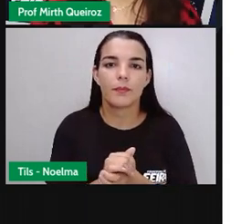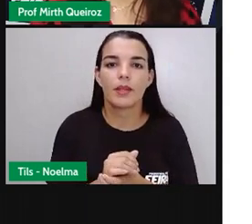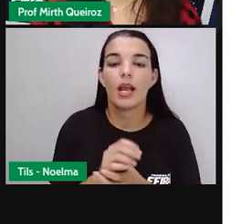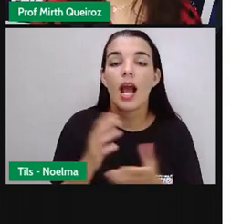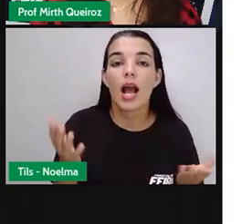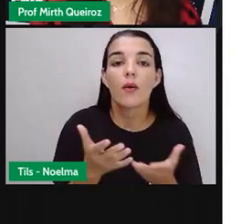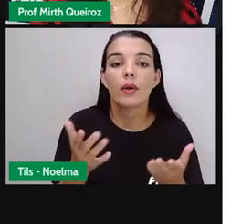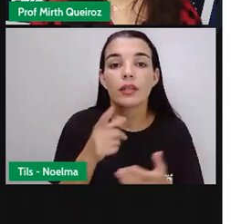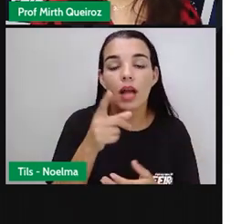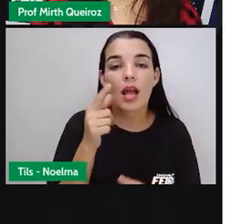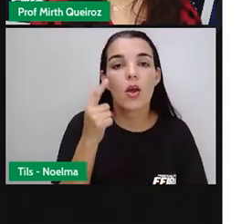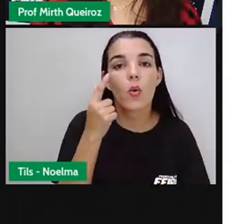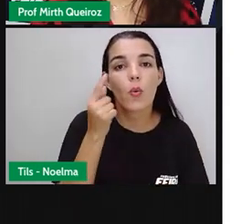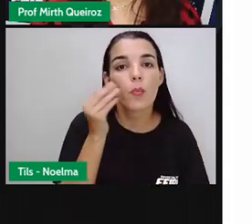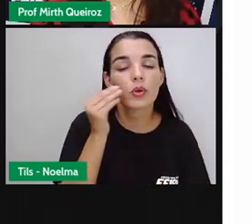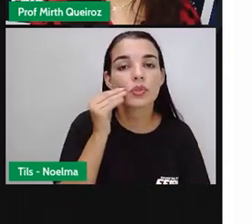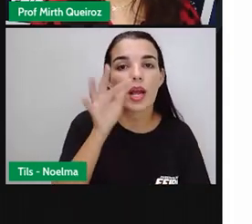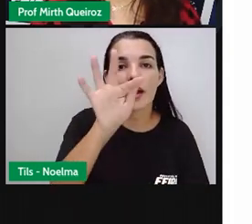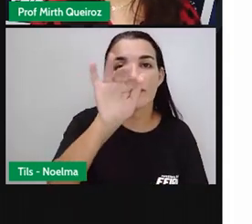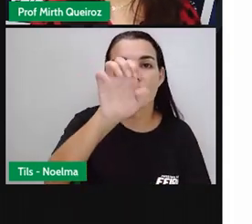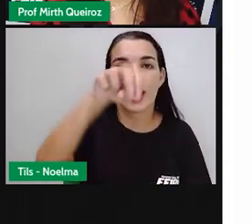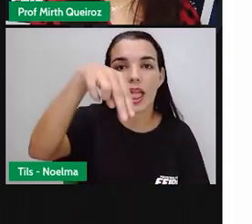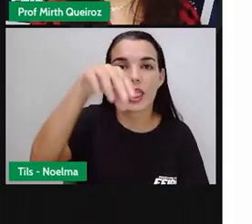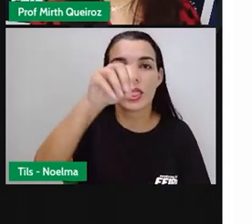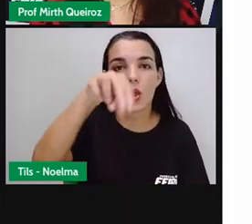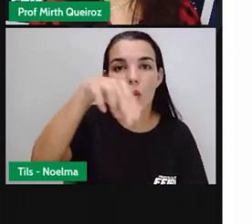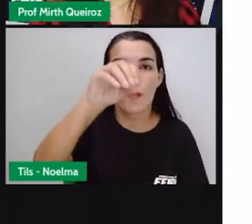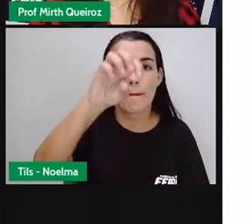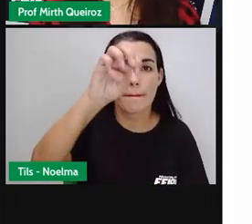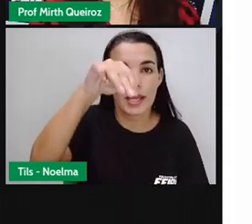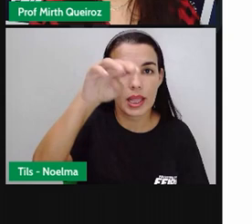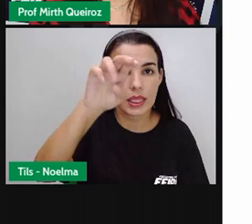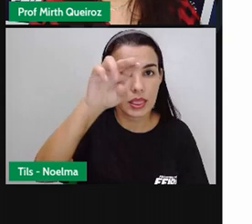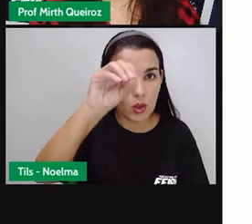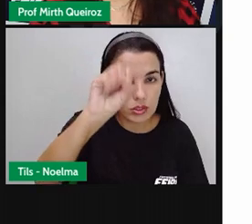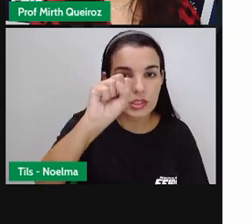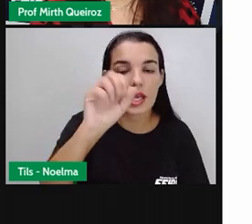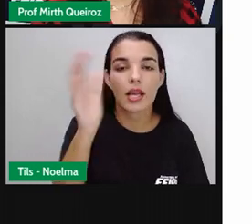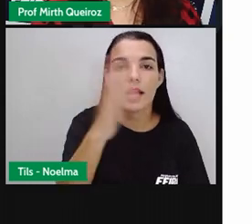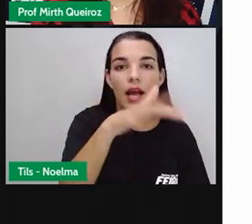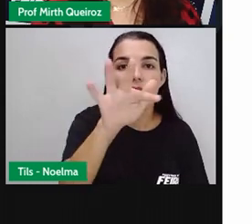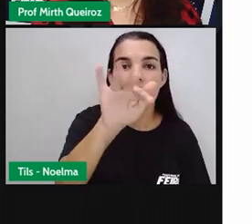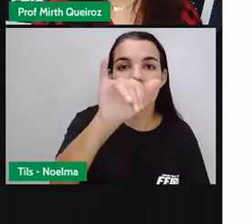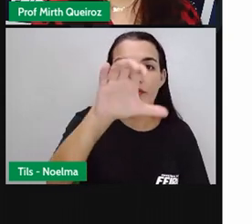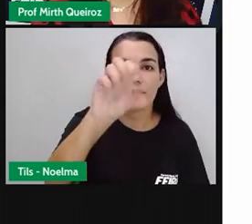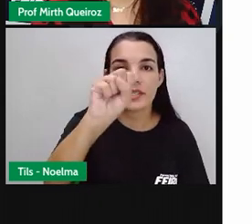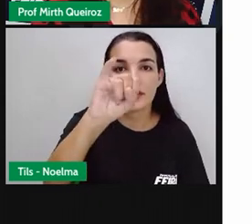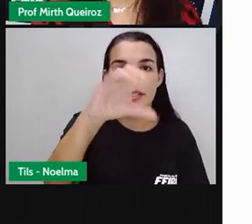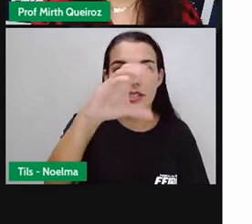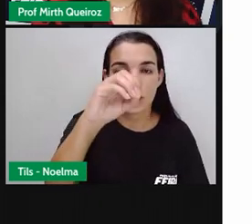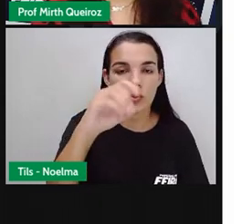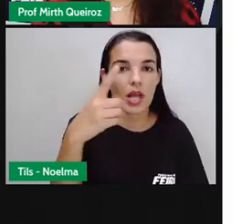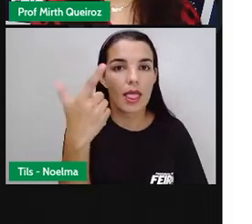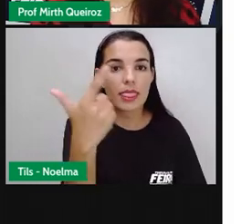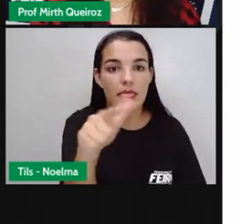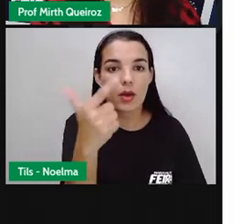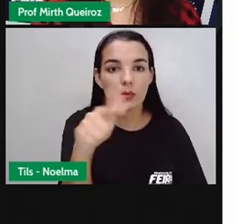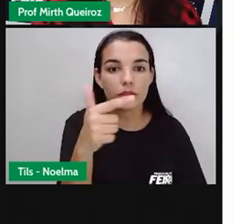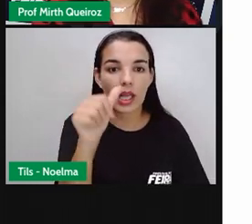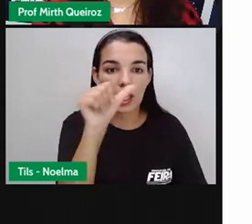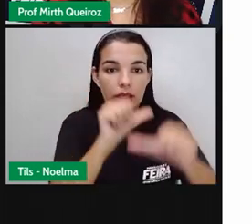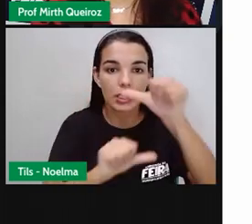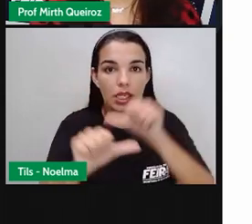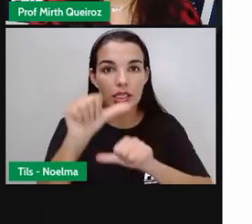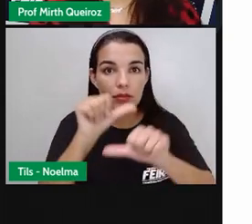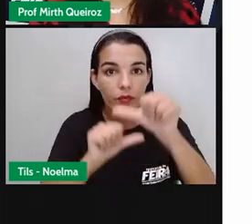fenômenos físicos. A substância que constitui a matéria não passa por transformação alguma, no caso desses